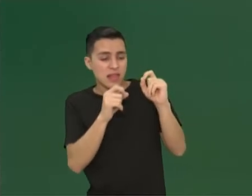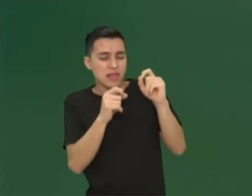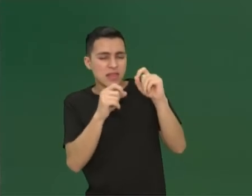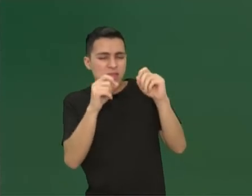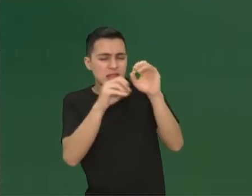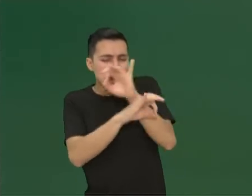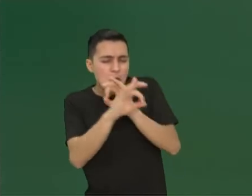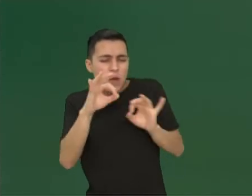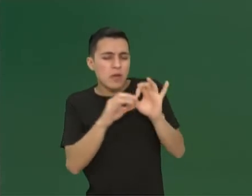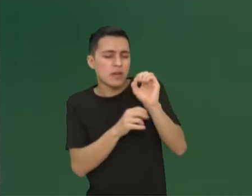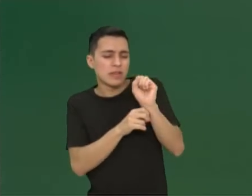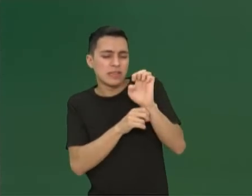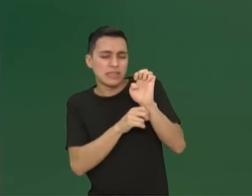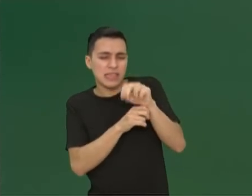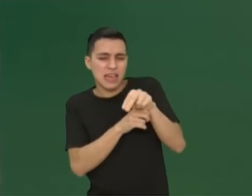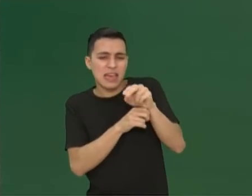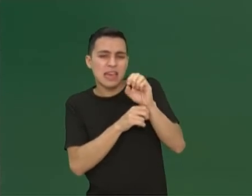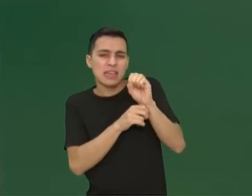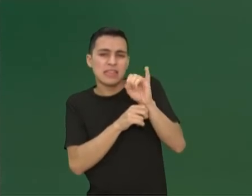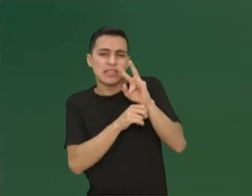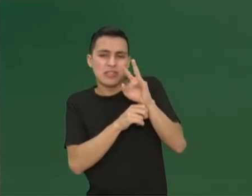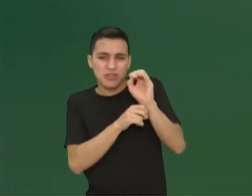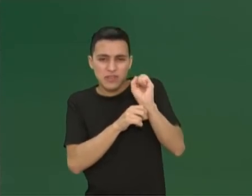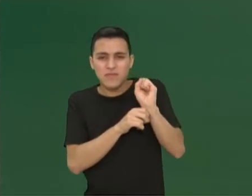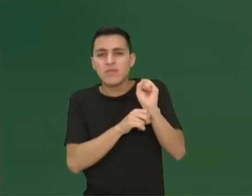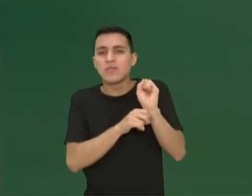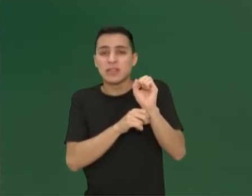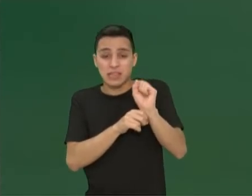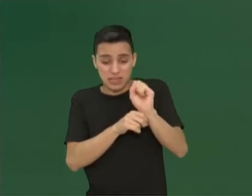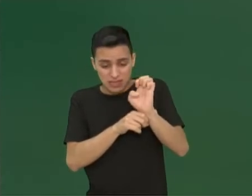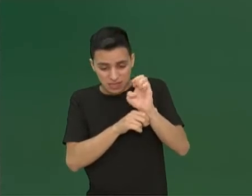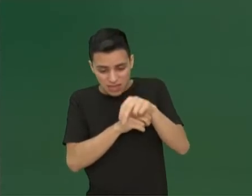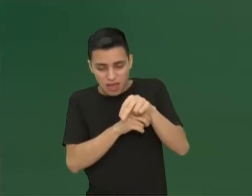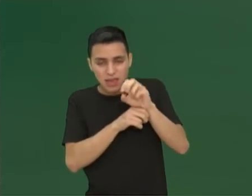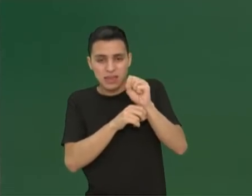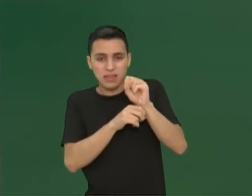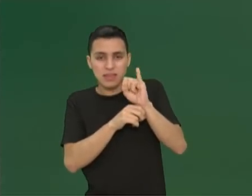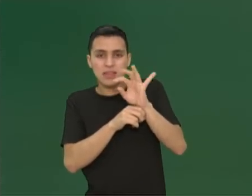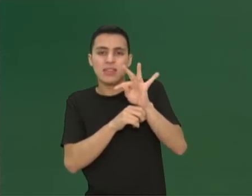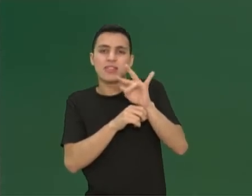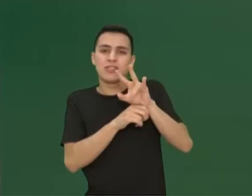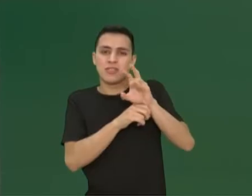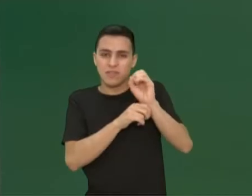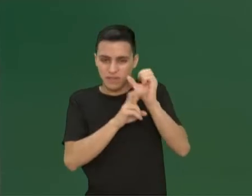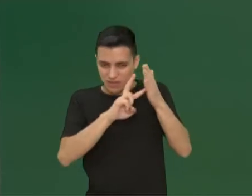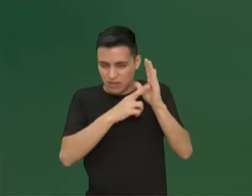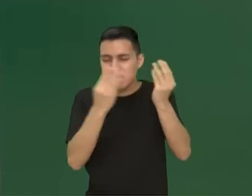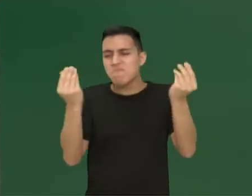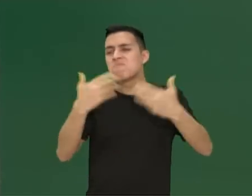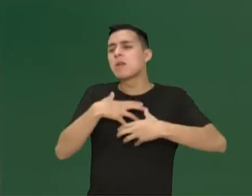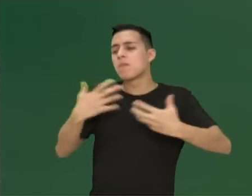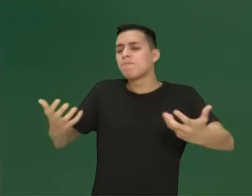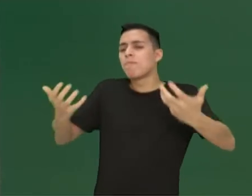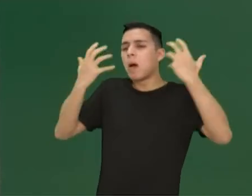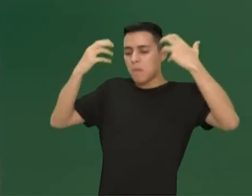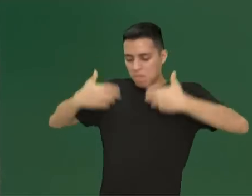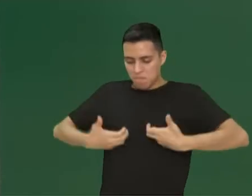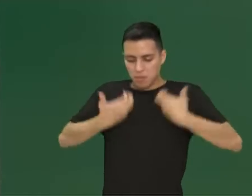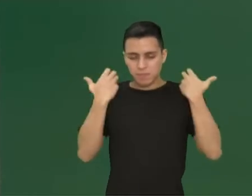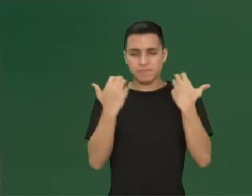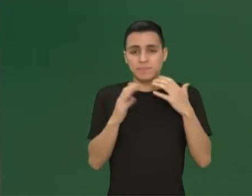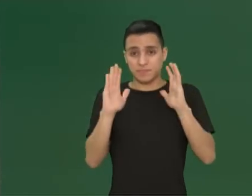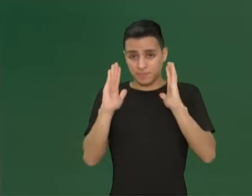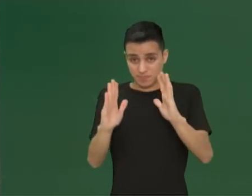estão relacionados com as sensações que nós recebemos. Já os neurônios do tipo motores, o nome